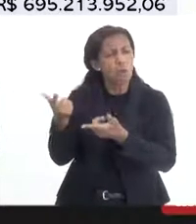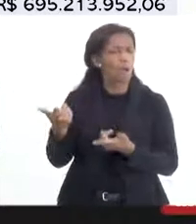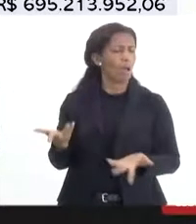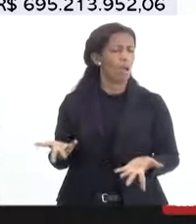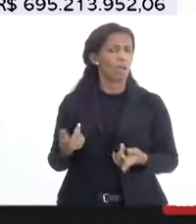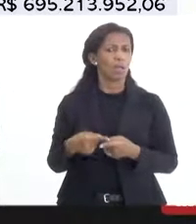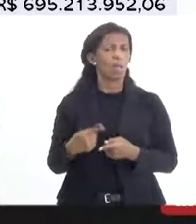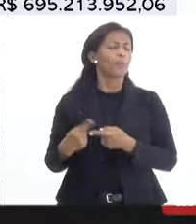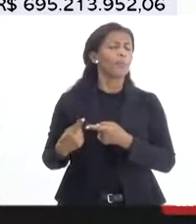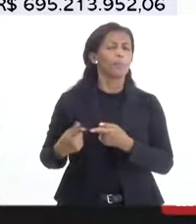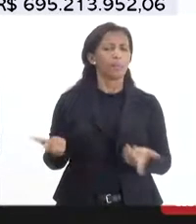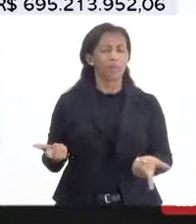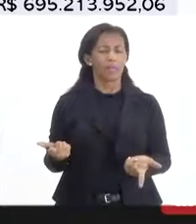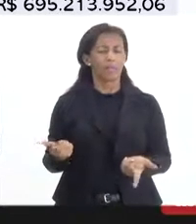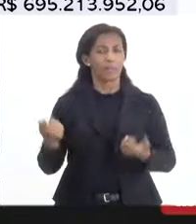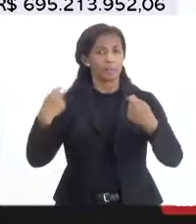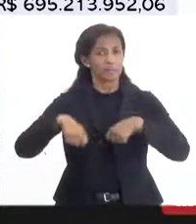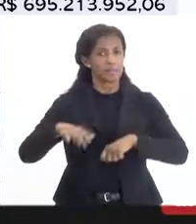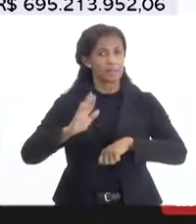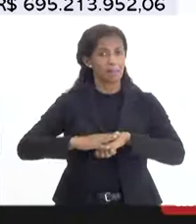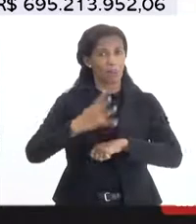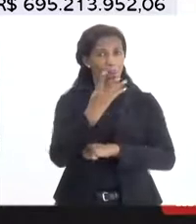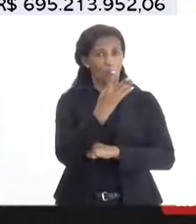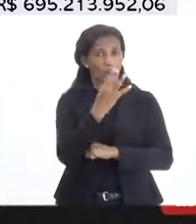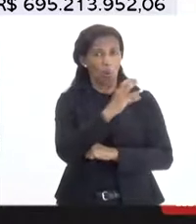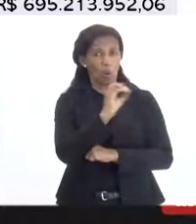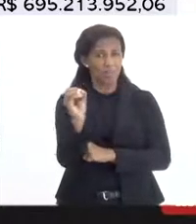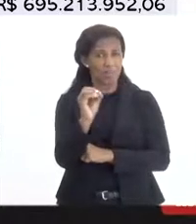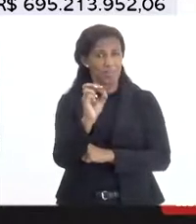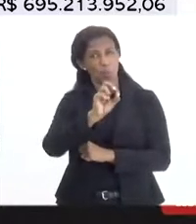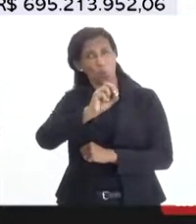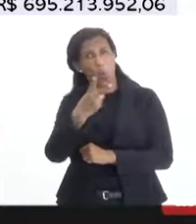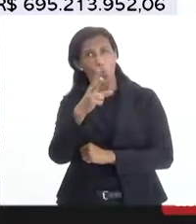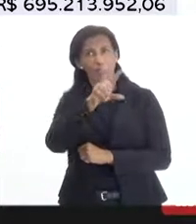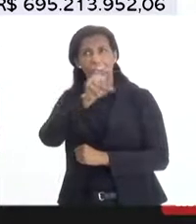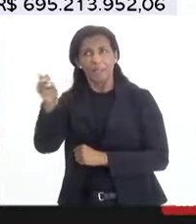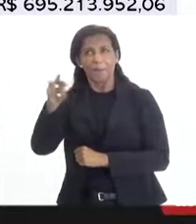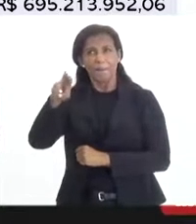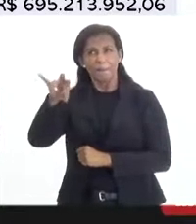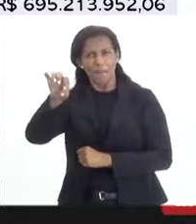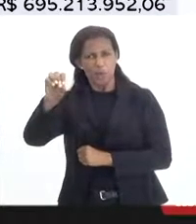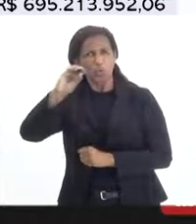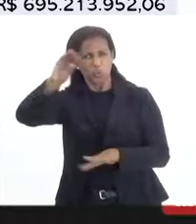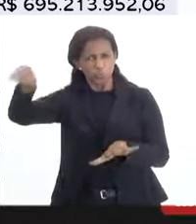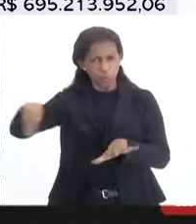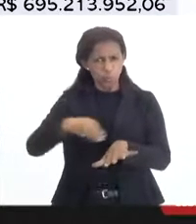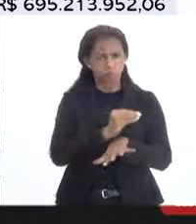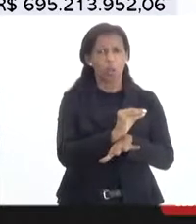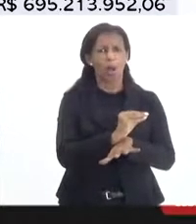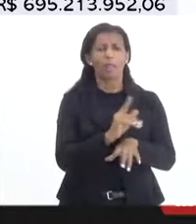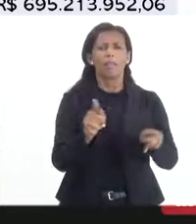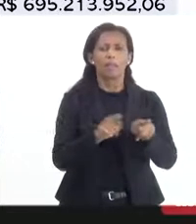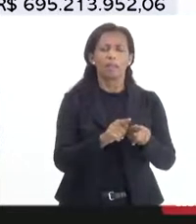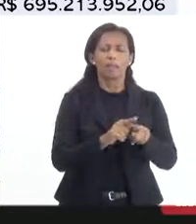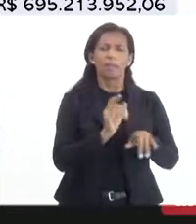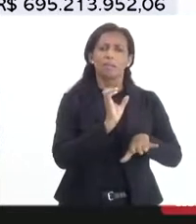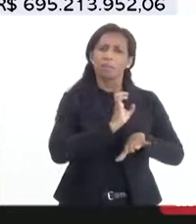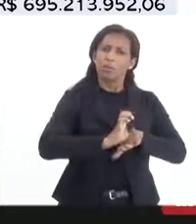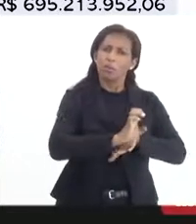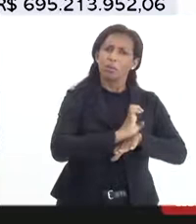interno bunker, tem pelo menos mais 400 ou 500 milhões de reais que poderiam estar entrando nos cofres e não entraram porque a